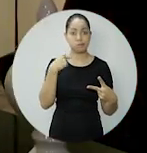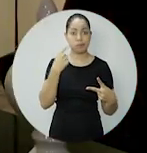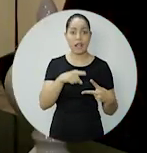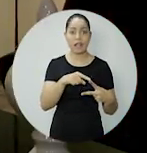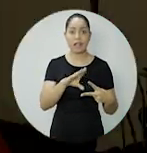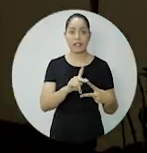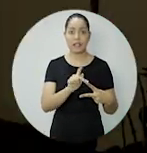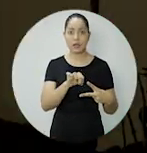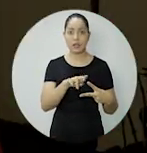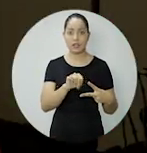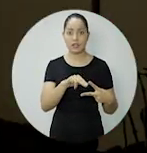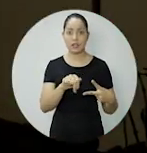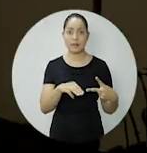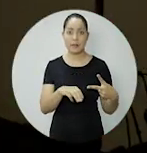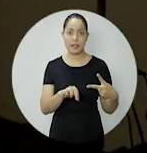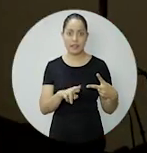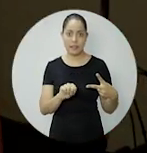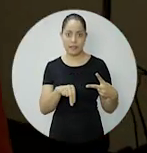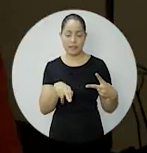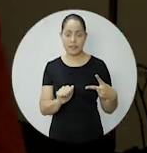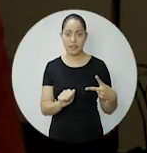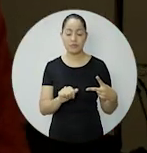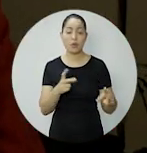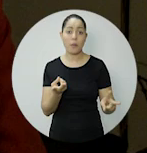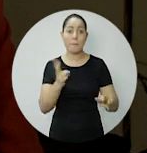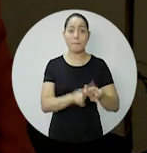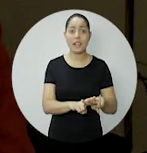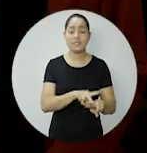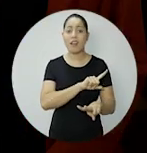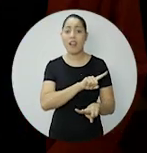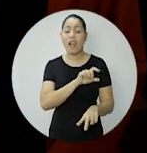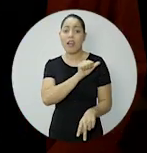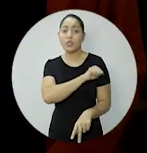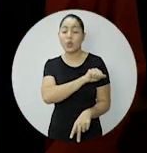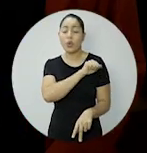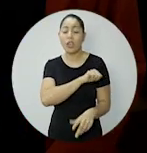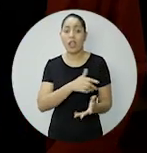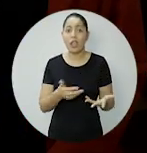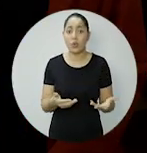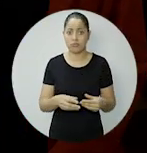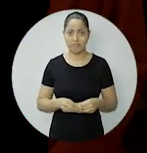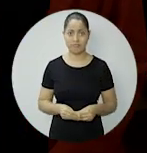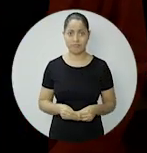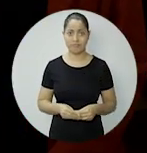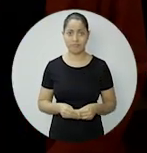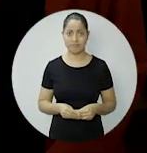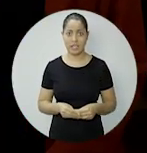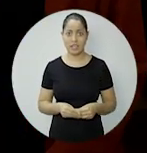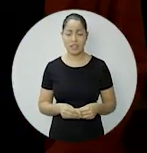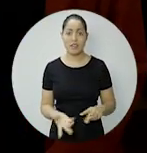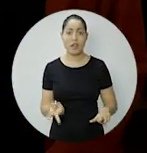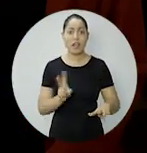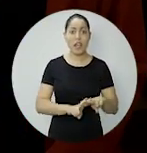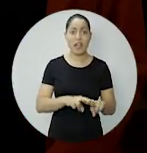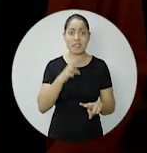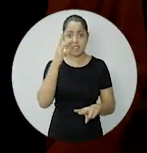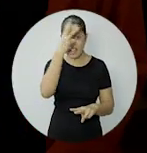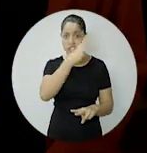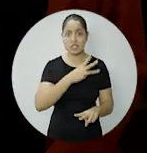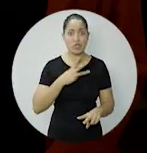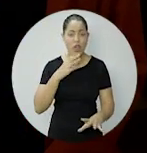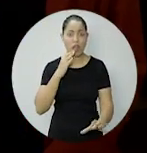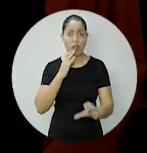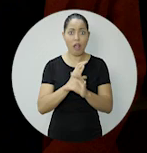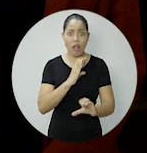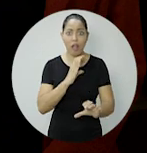Mariana Sauen, foram presas injustamente na capital fluminense. Elas contam que na delegacia ficaram 3 horas